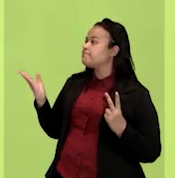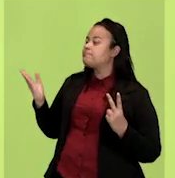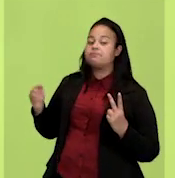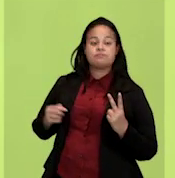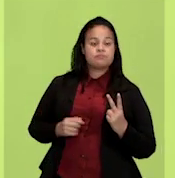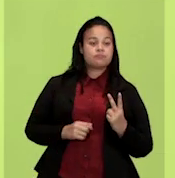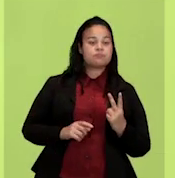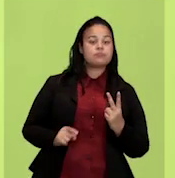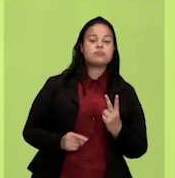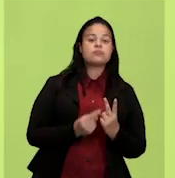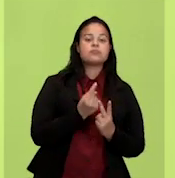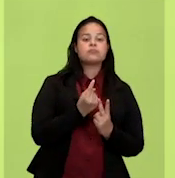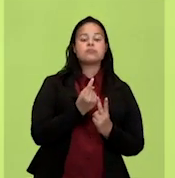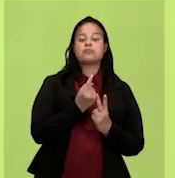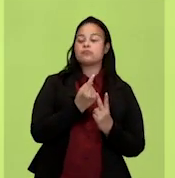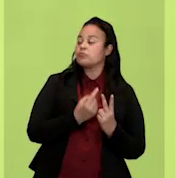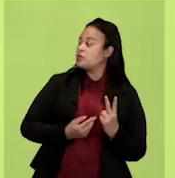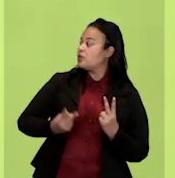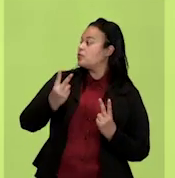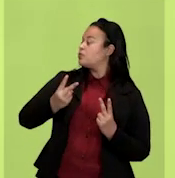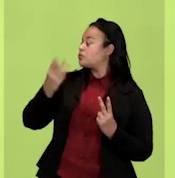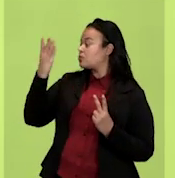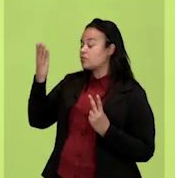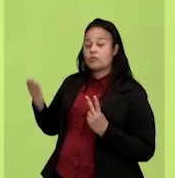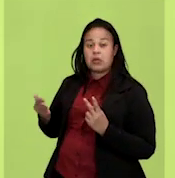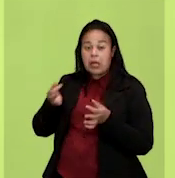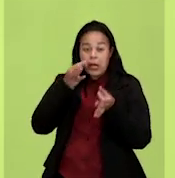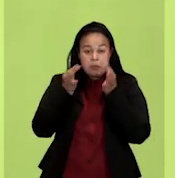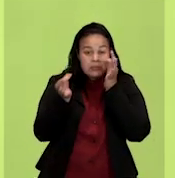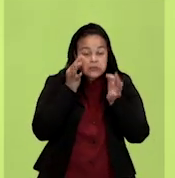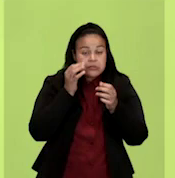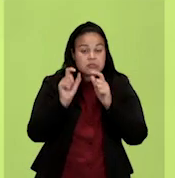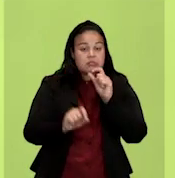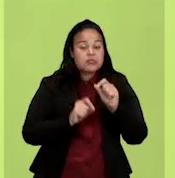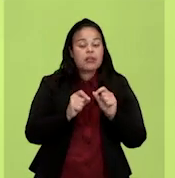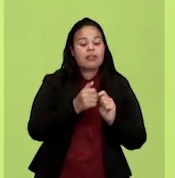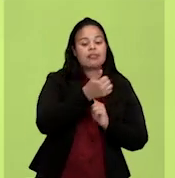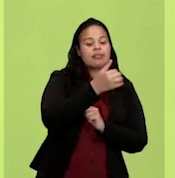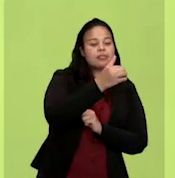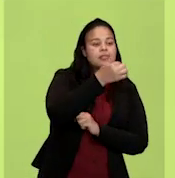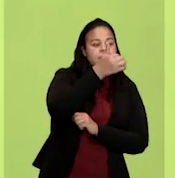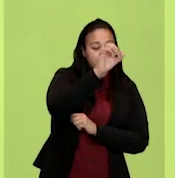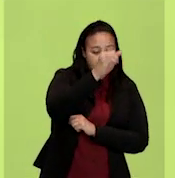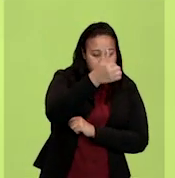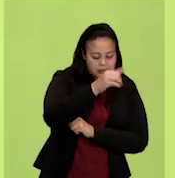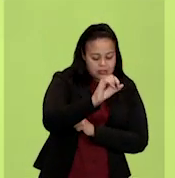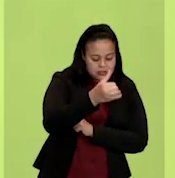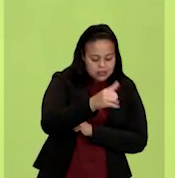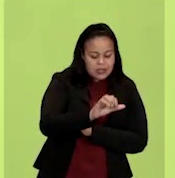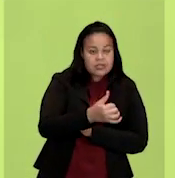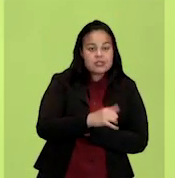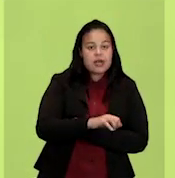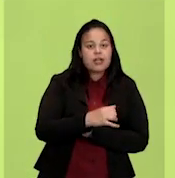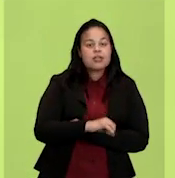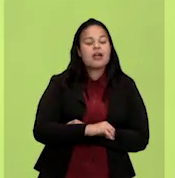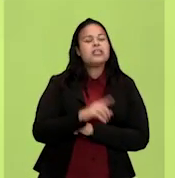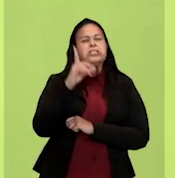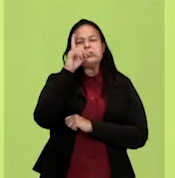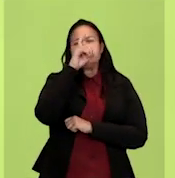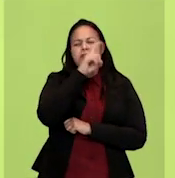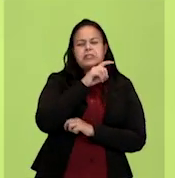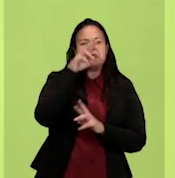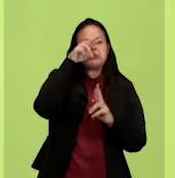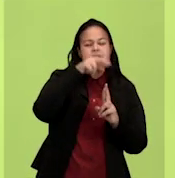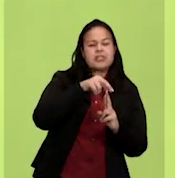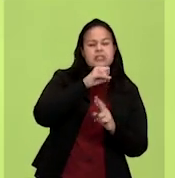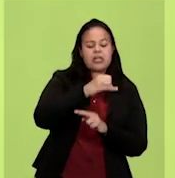2 elevado a 1, que dá 2. Só que observe que essa escala aqui está de 10 em 10. Por quê? Porque fica difícil de eu representar se fosse uma